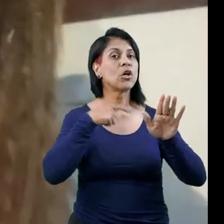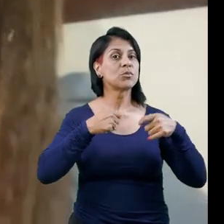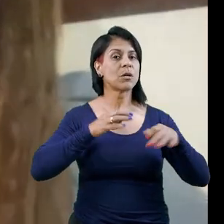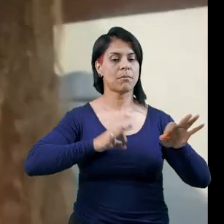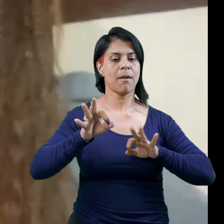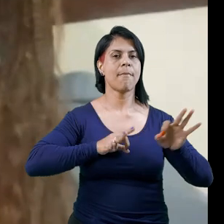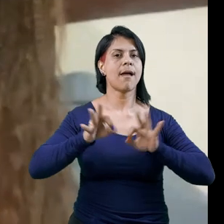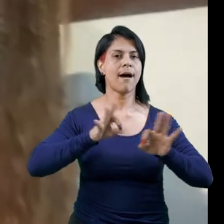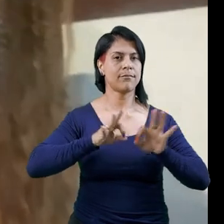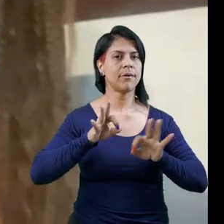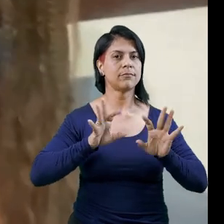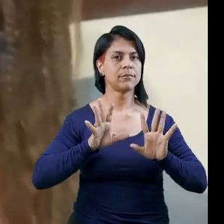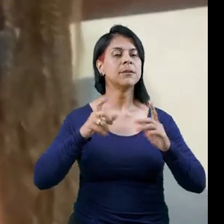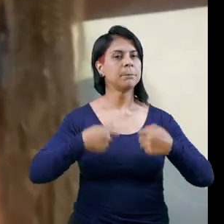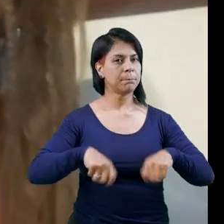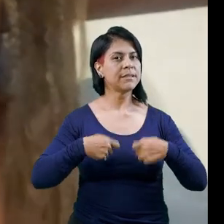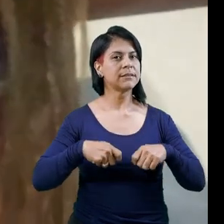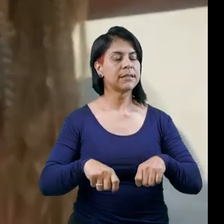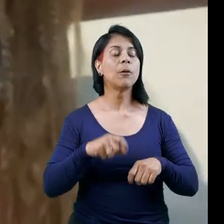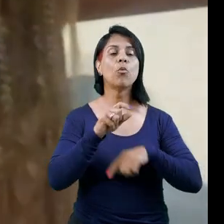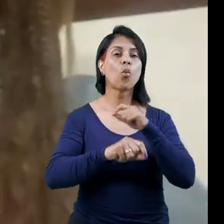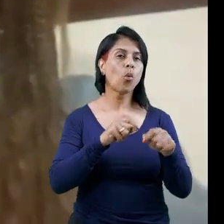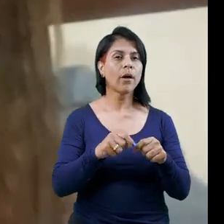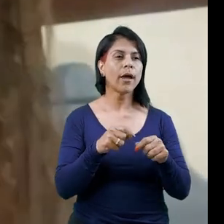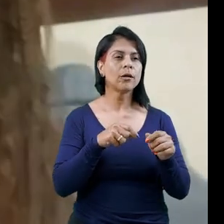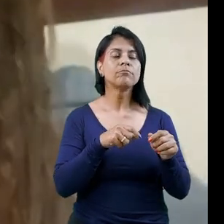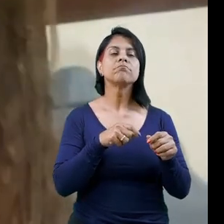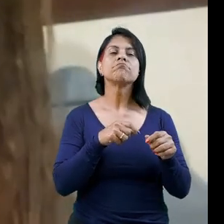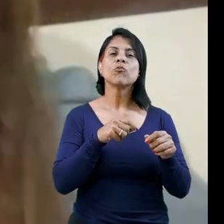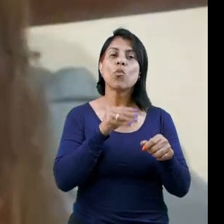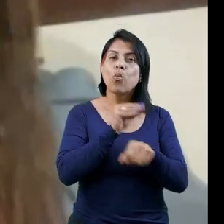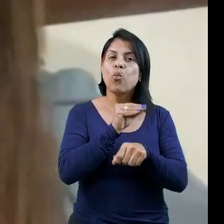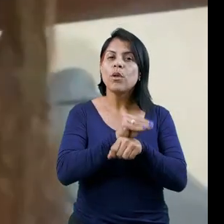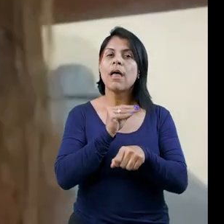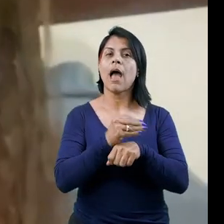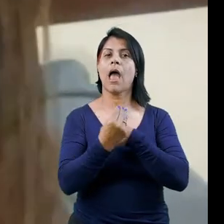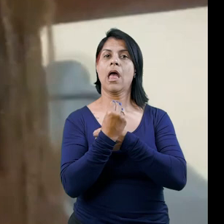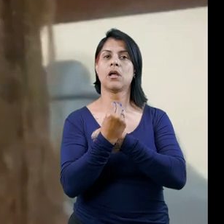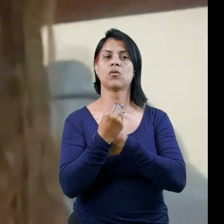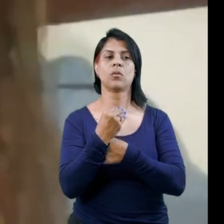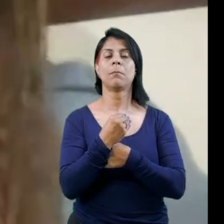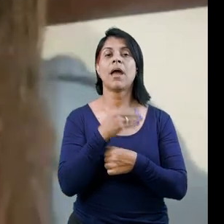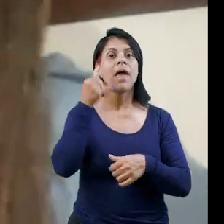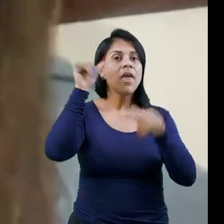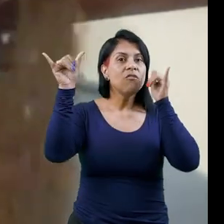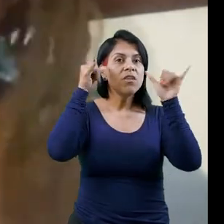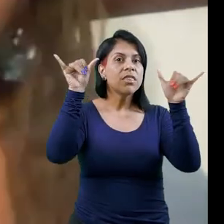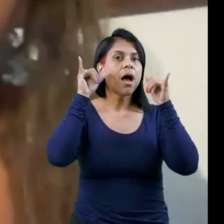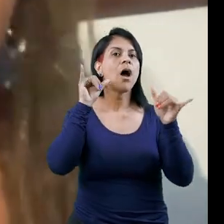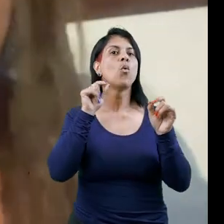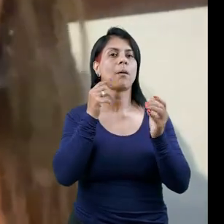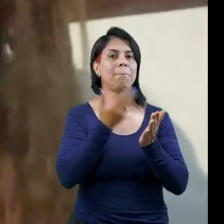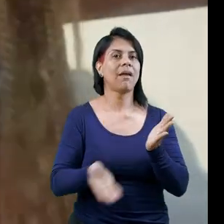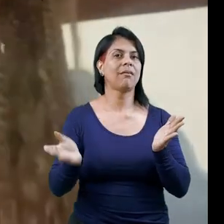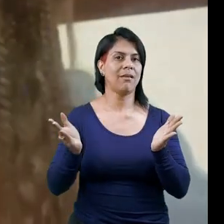preparadas. A gente precisa estar ali mergulhando na ciência dos cuidados para evitar de cair em lugares que, assim, várias de nós